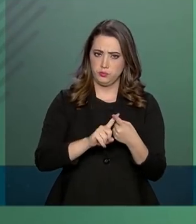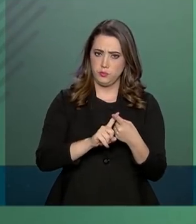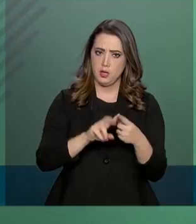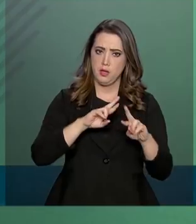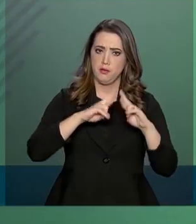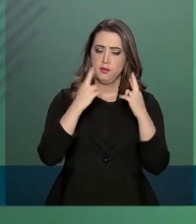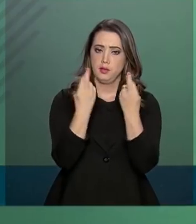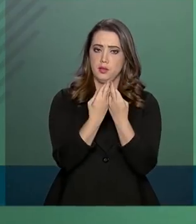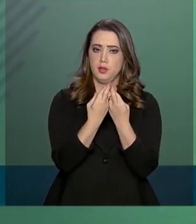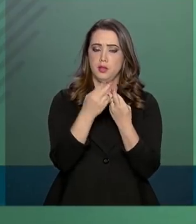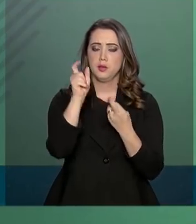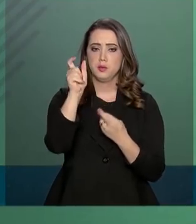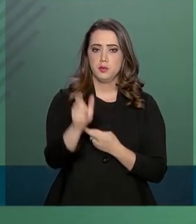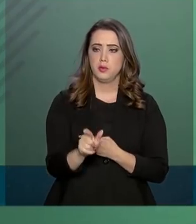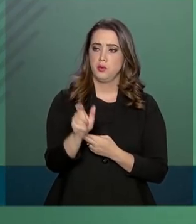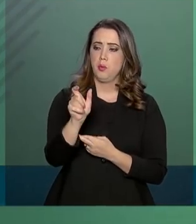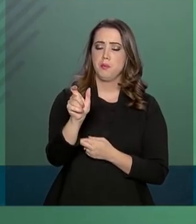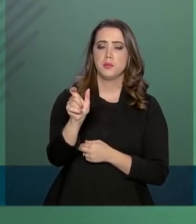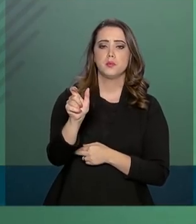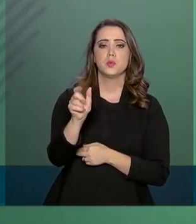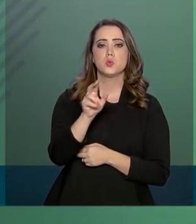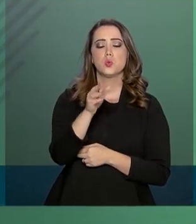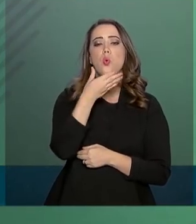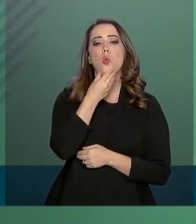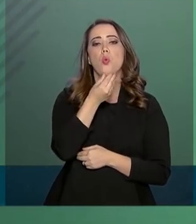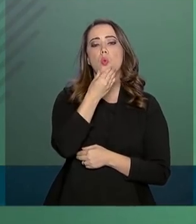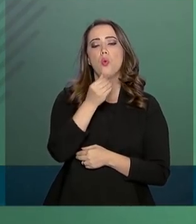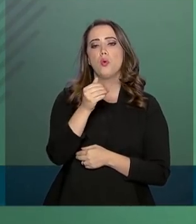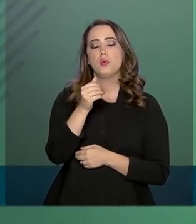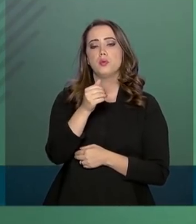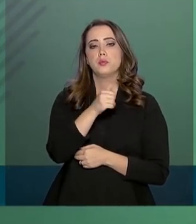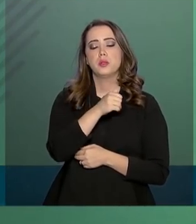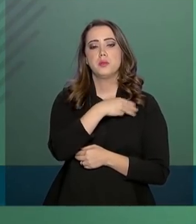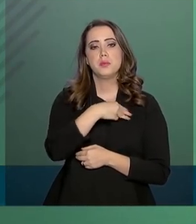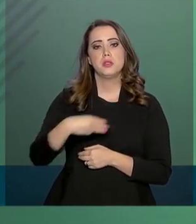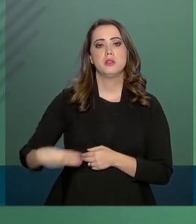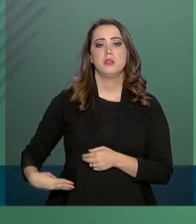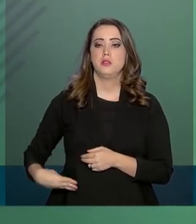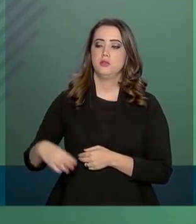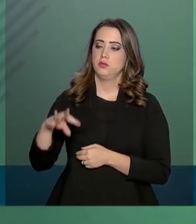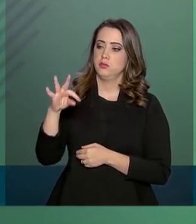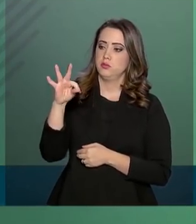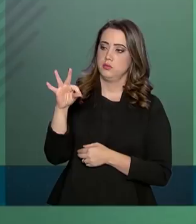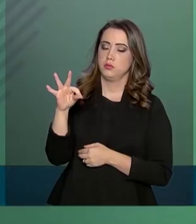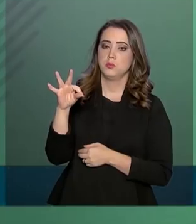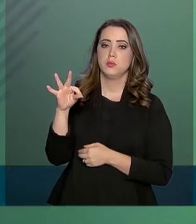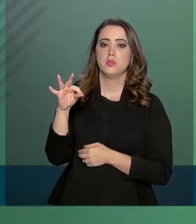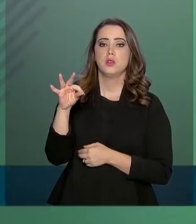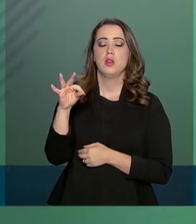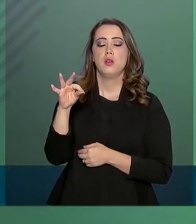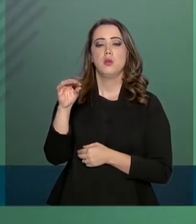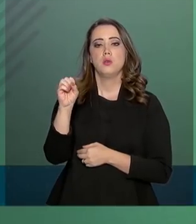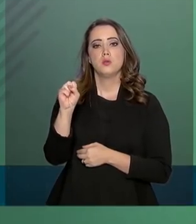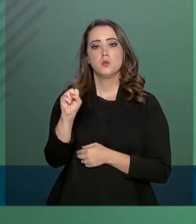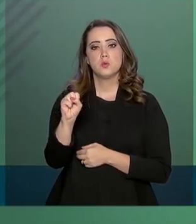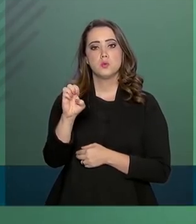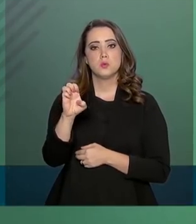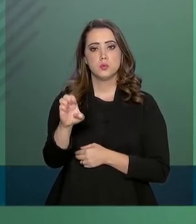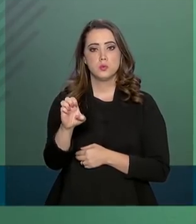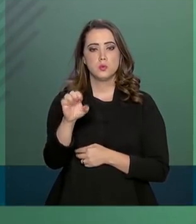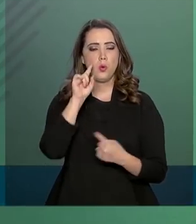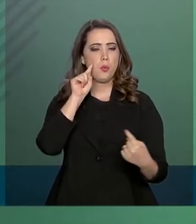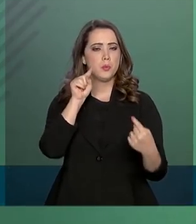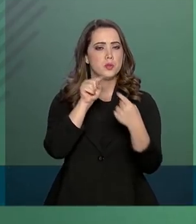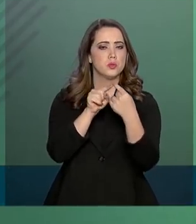senhor adamar gonzaga neto ministro do tribunal superior eleitoral adverso sobre